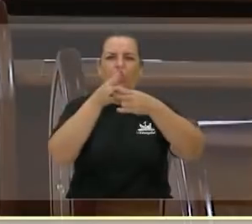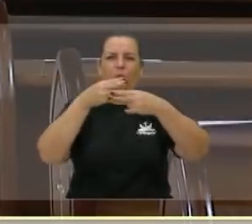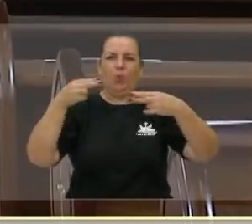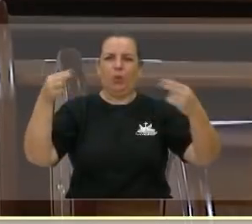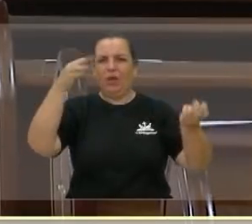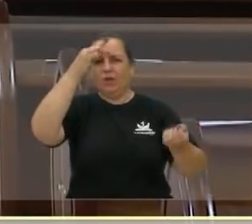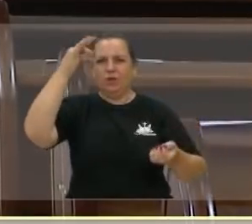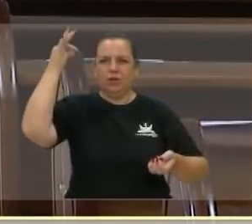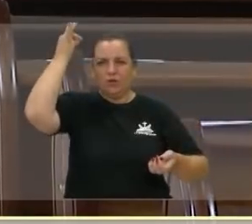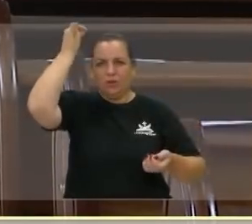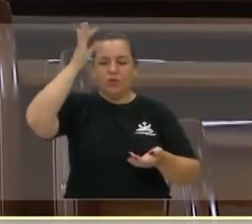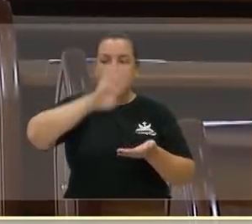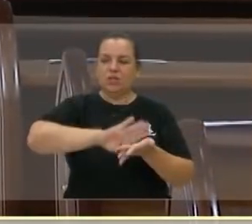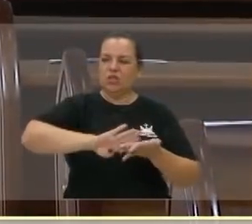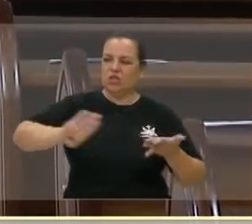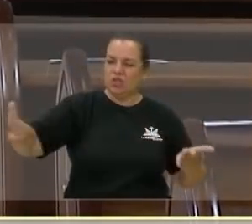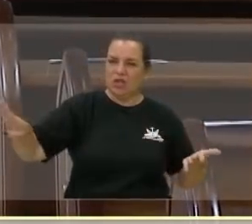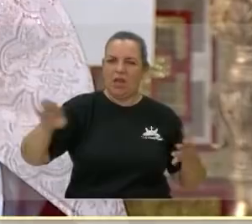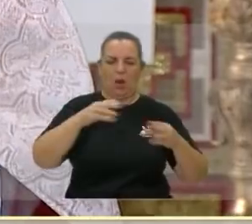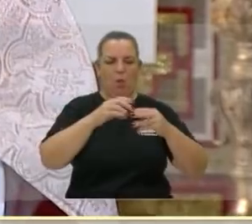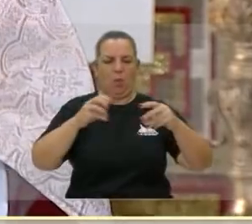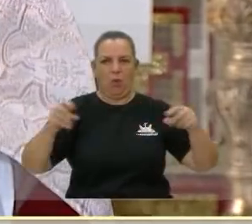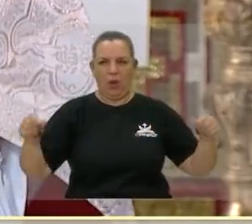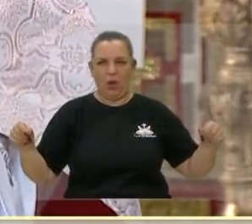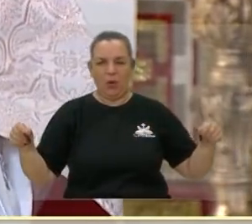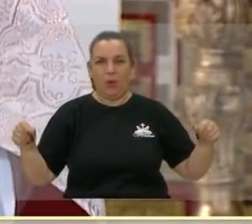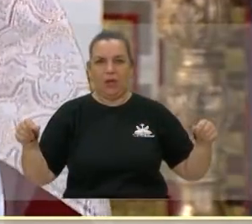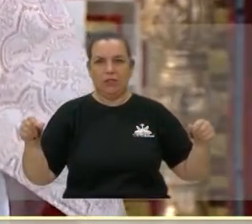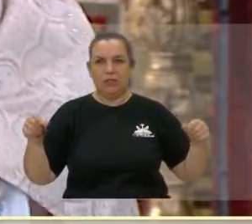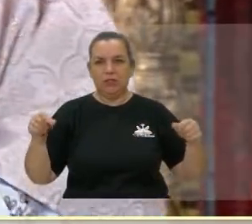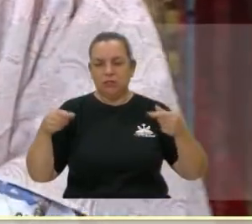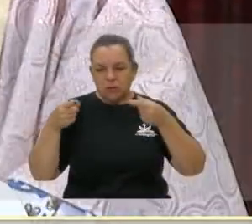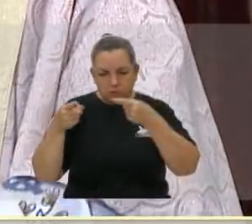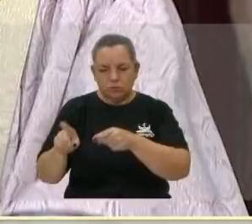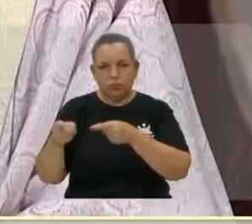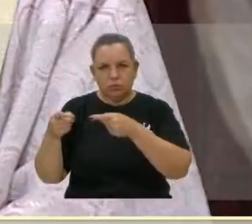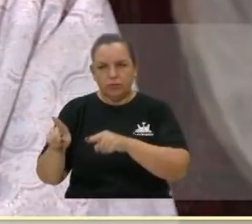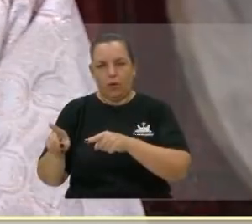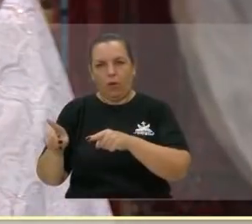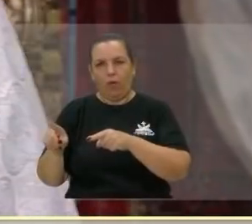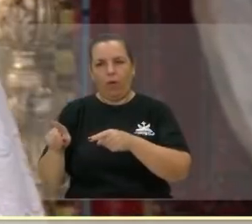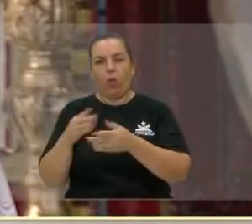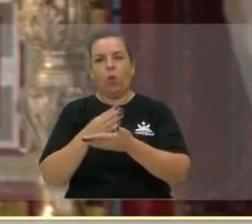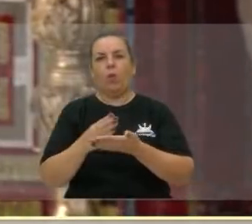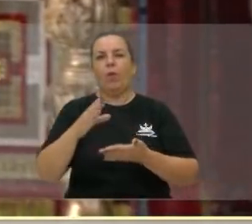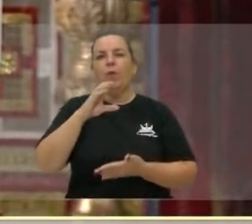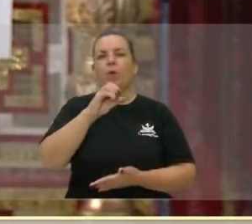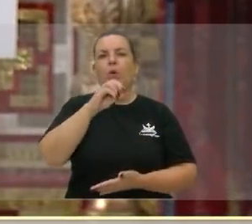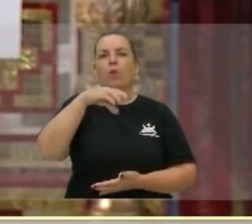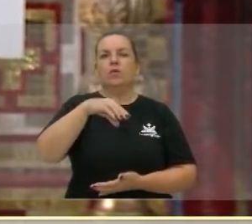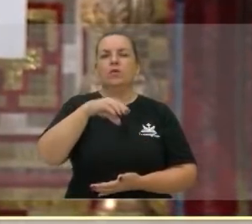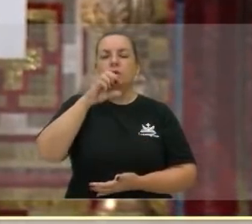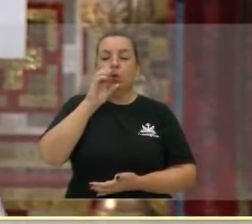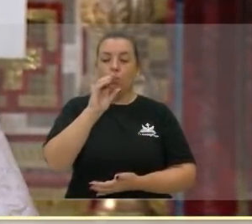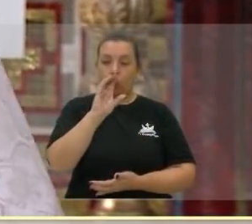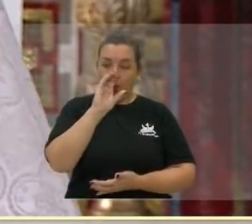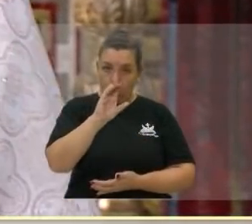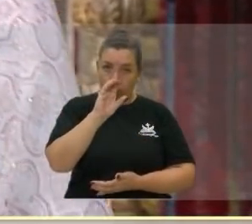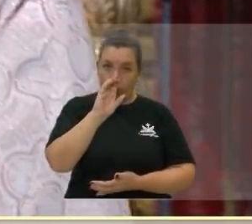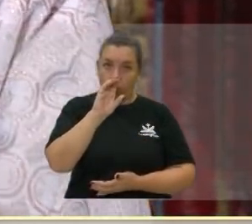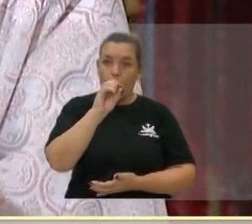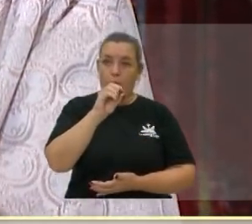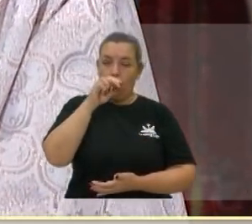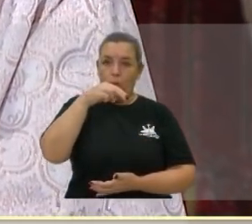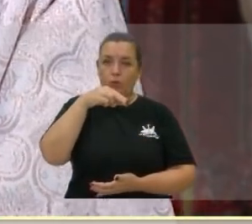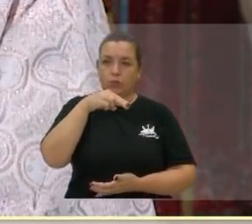tirar a poeira, e provoca, inicia o Concílio Vaticano II. Morreu,